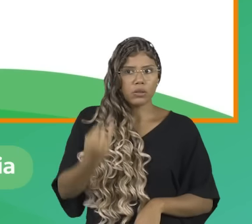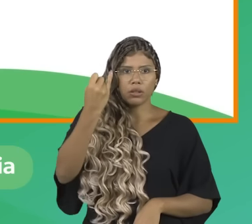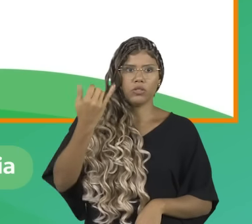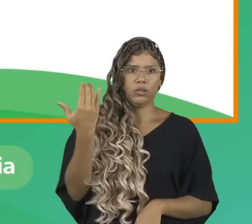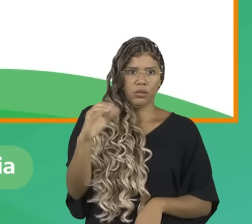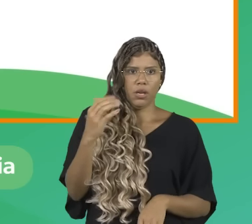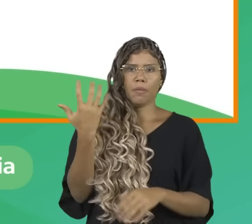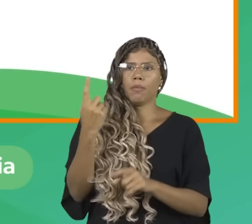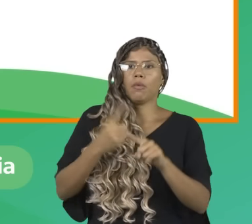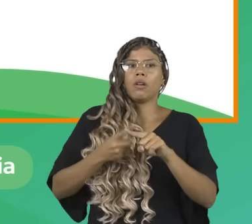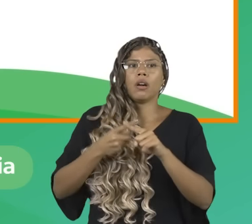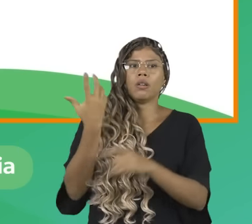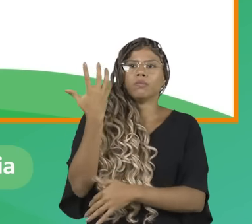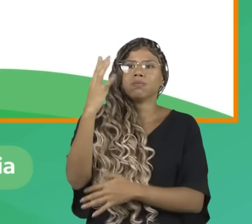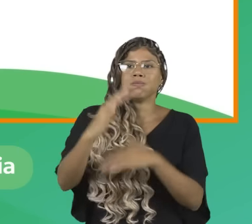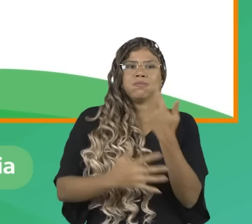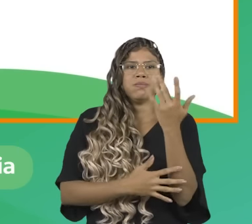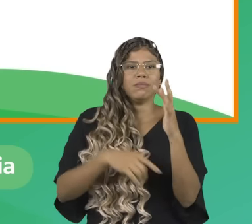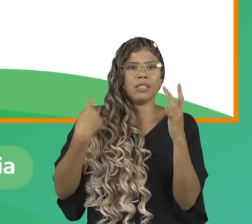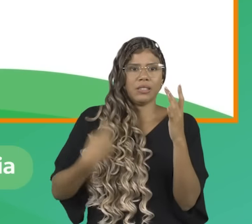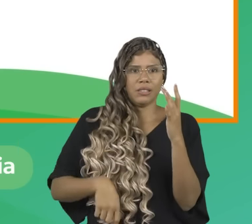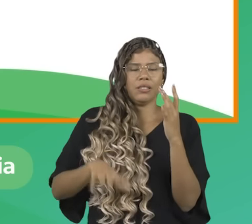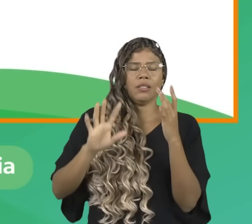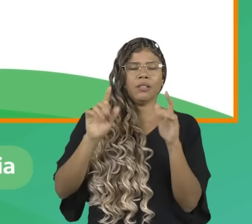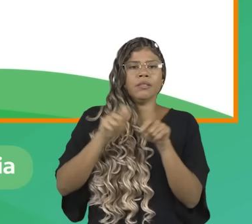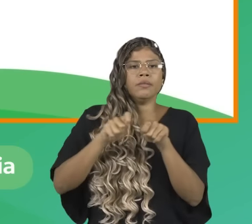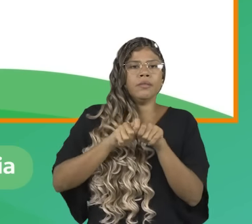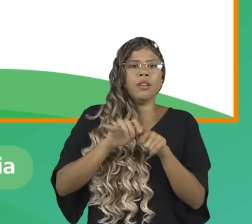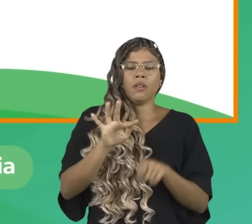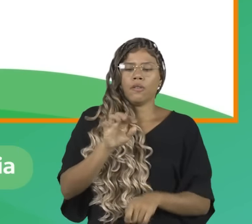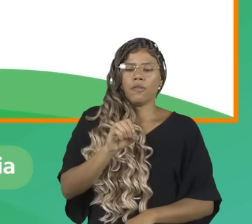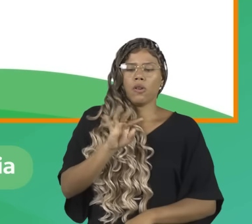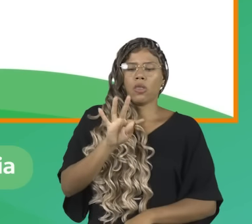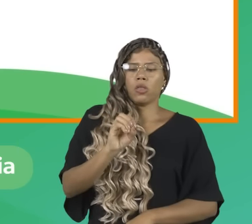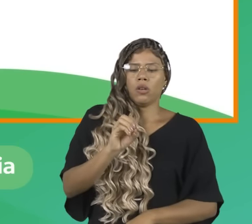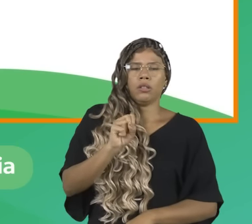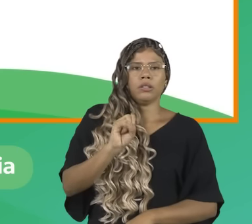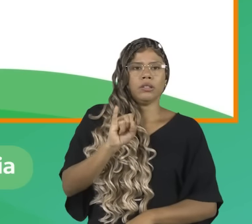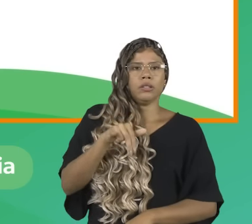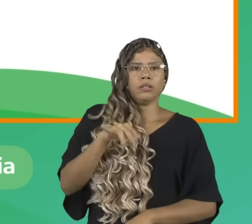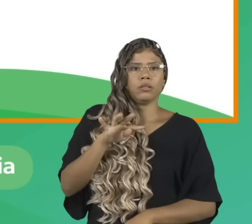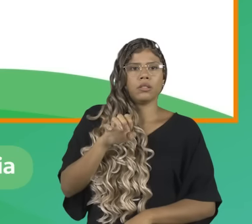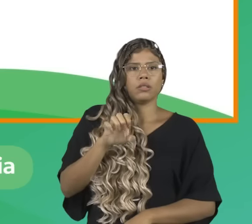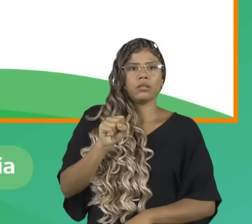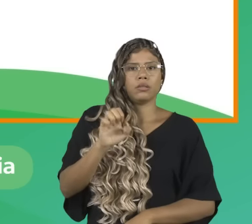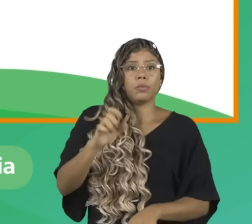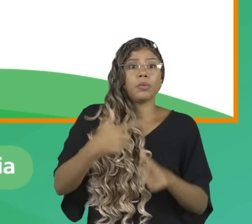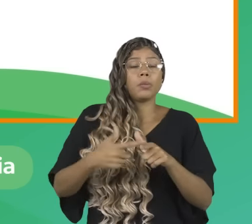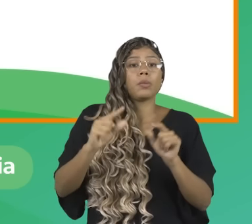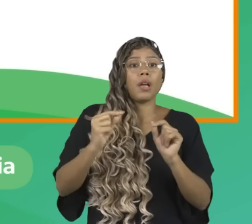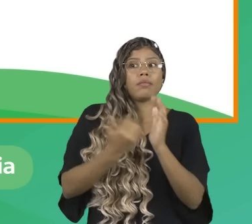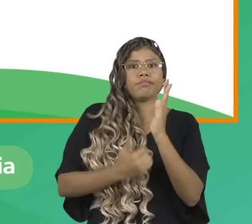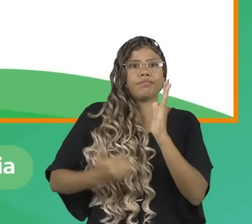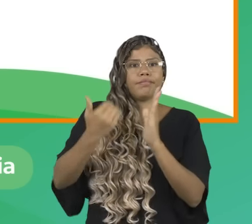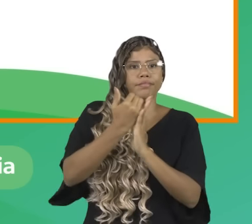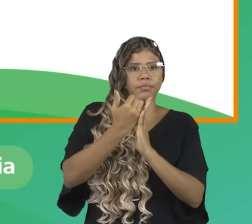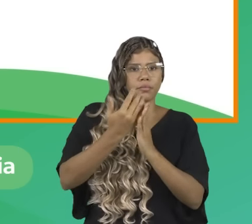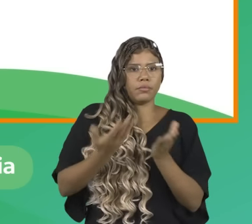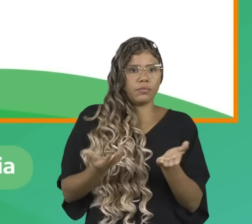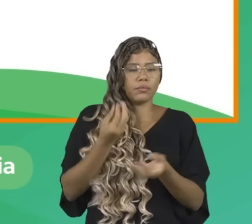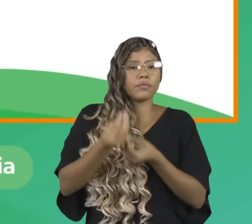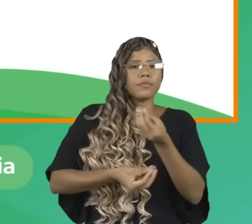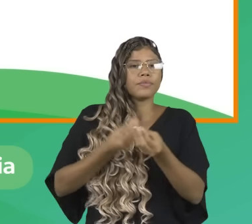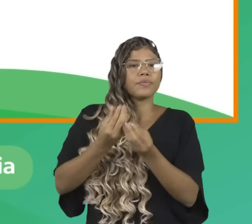fotossíntese. Importantíssimo. O problema é o exagero na sua produção. E onde é que exagera a sua produção? No